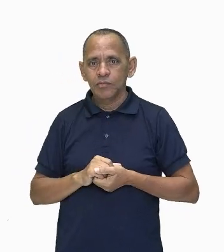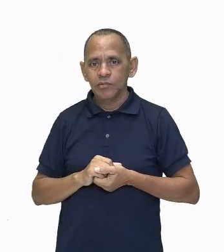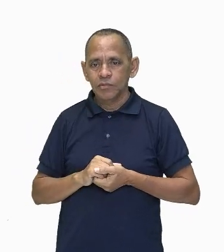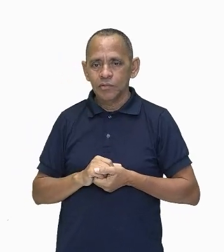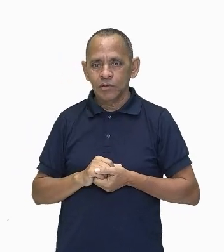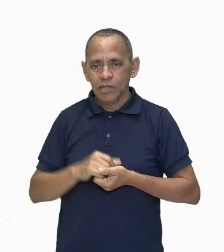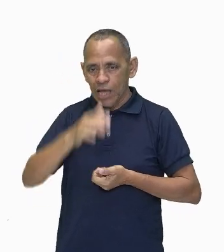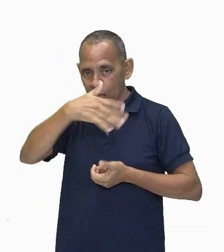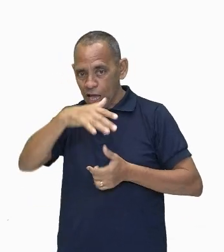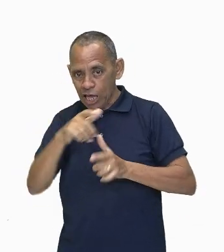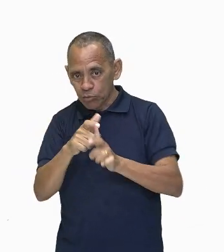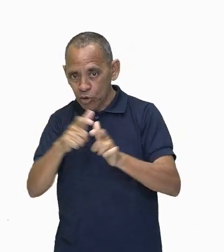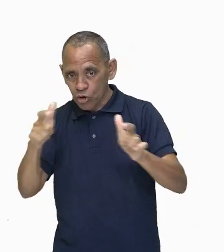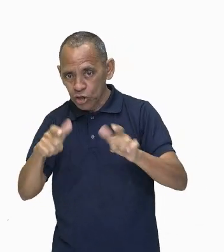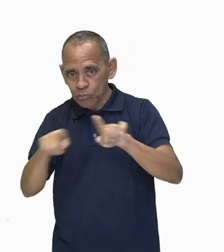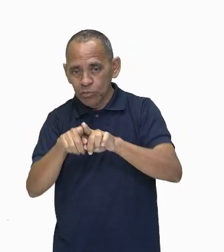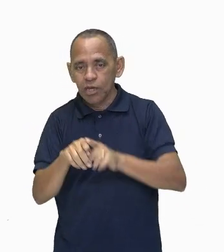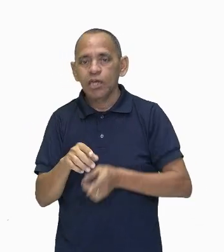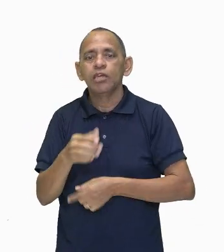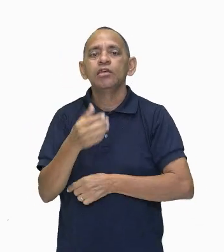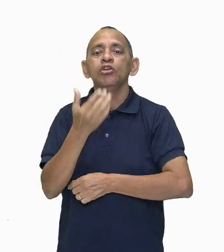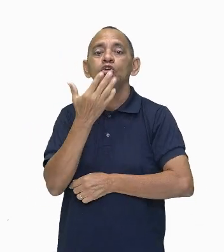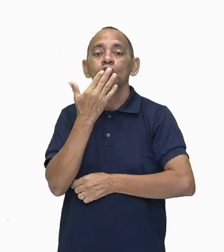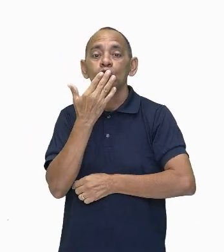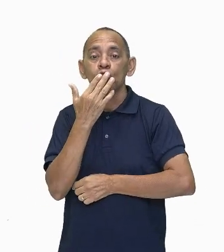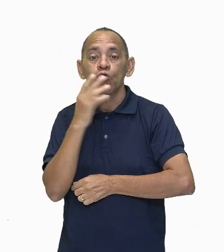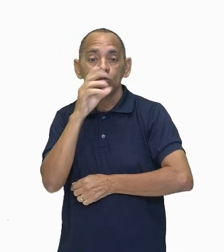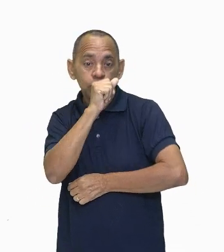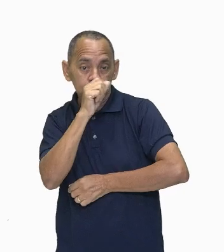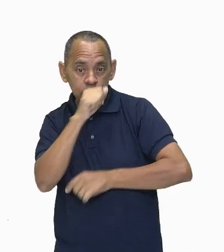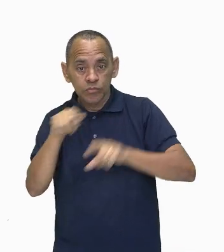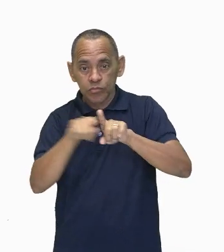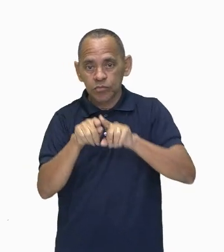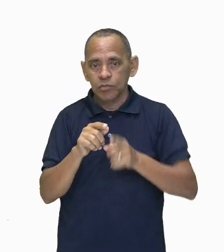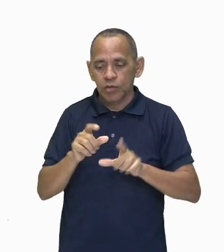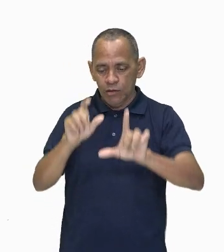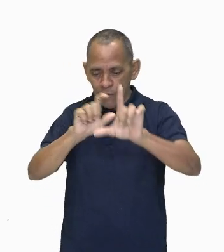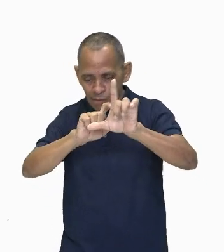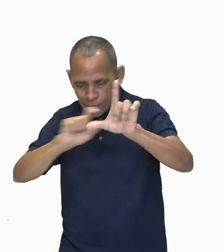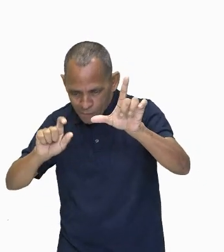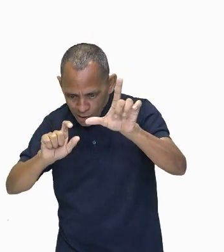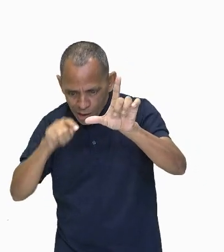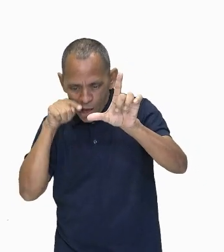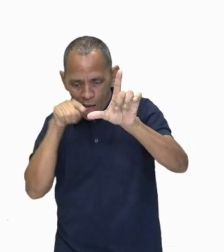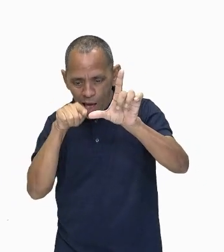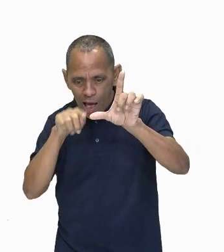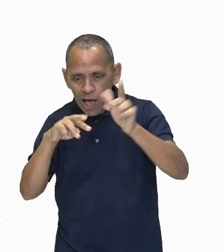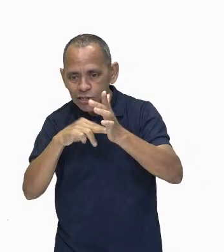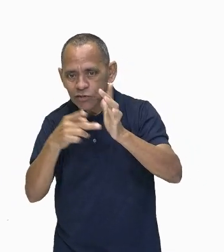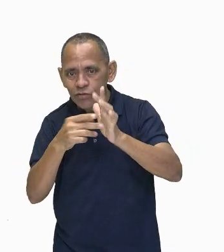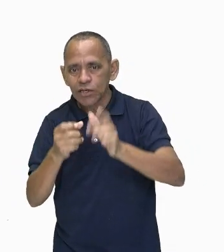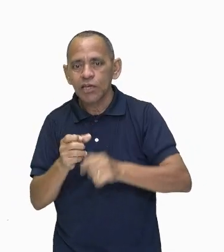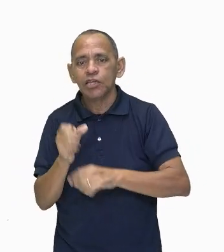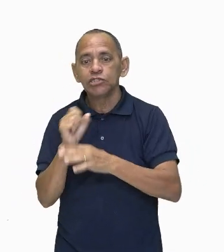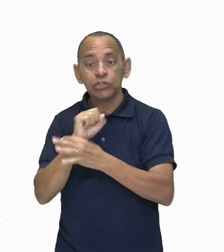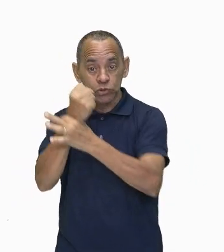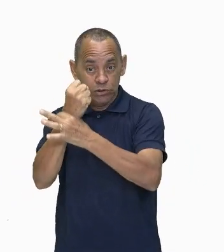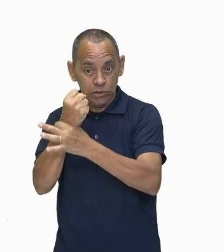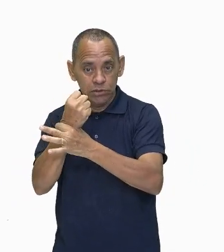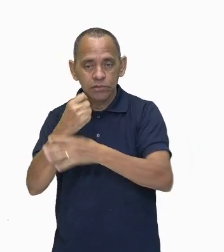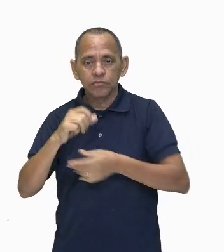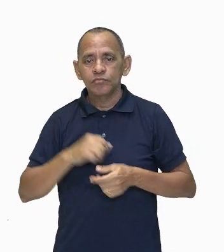pizza, está pintado de laranja, você vai lá na legenda verificar o que é o laranja. Ó, laranja significa segurança.